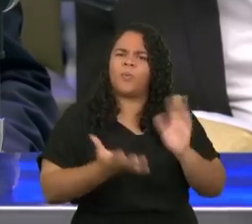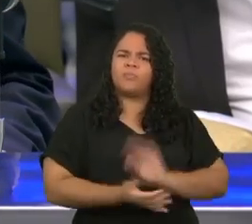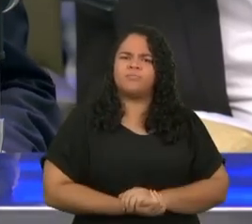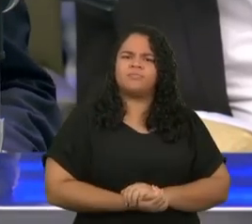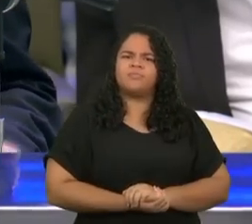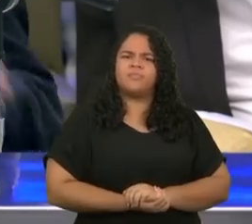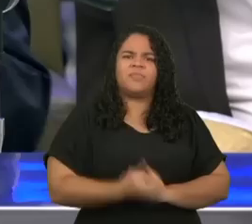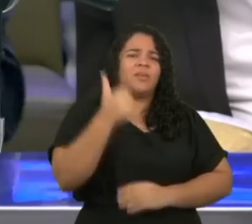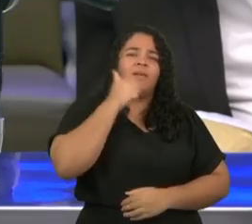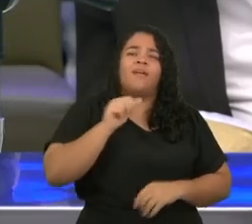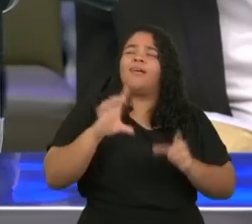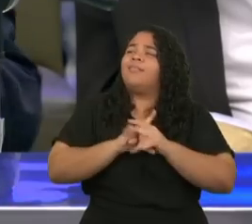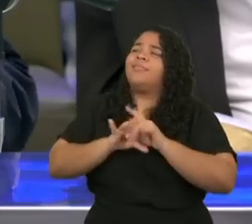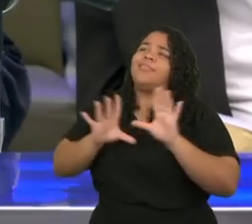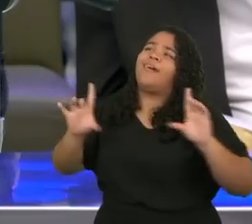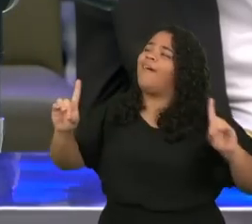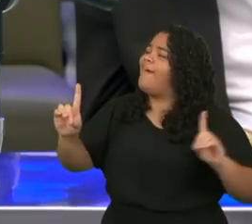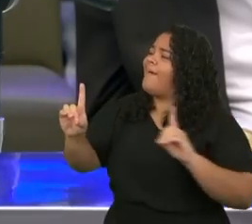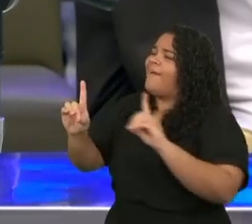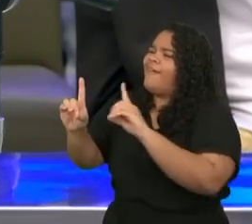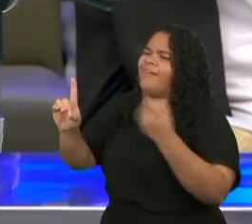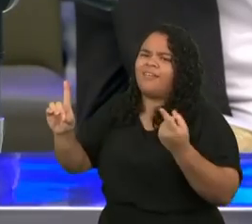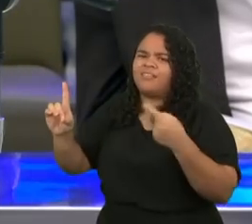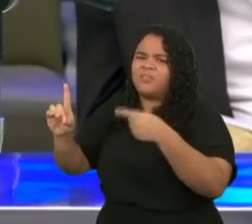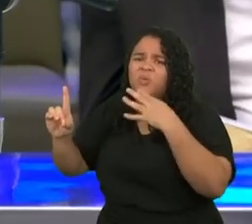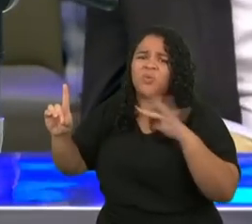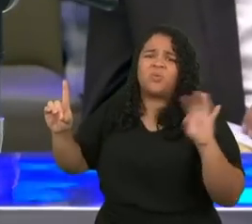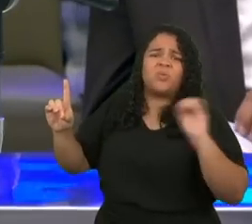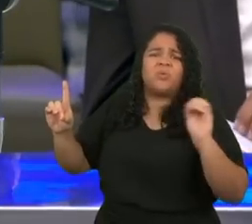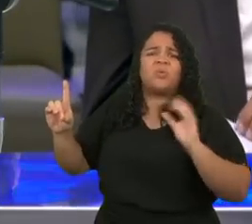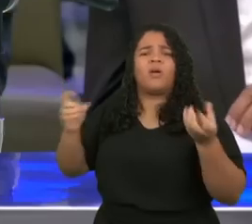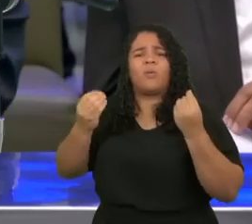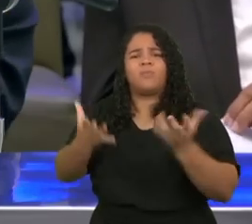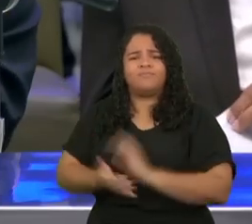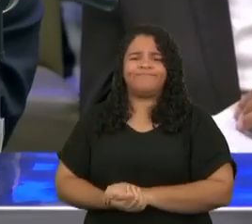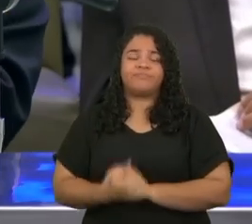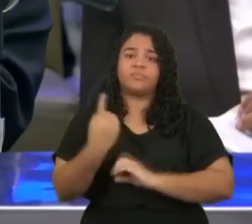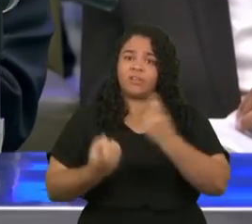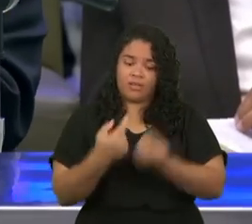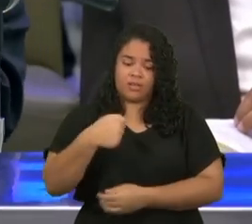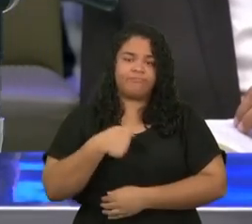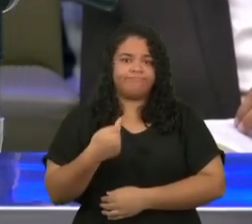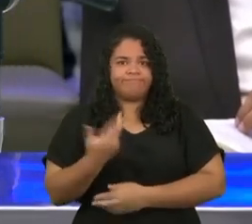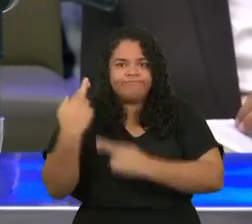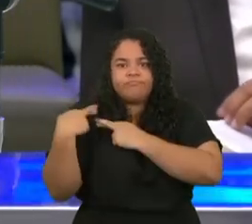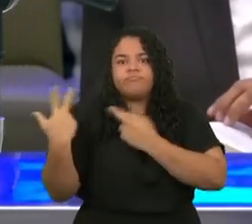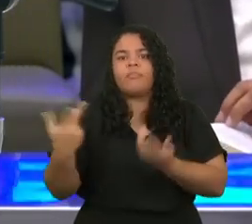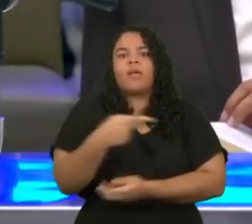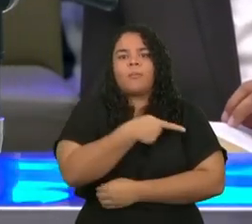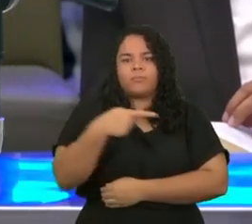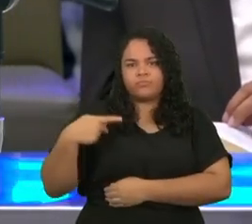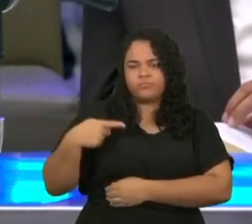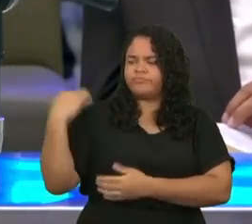cidade que ela não devia e às vezes eu como pastor que soa alguns